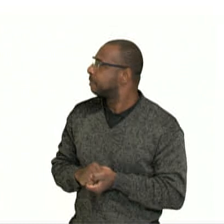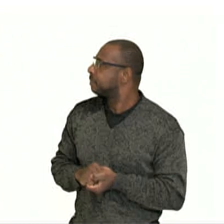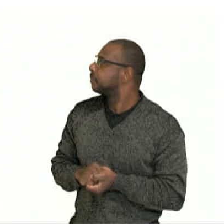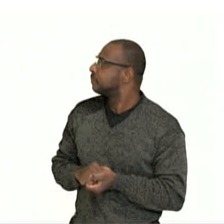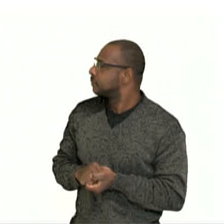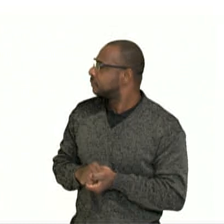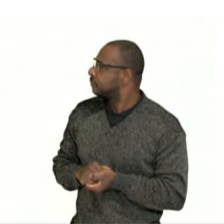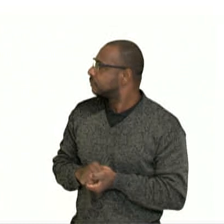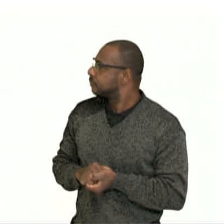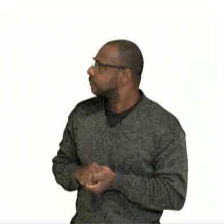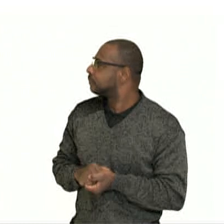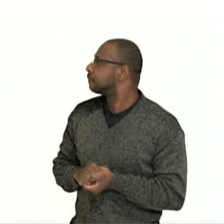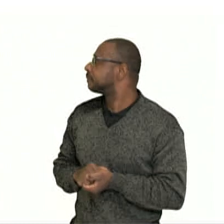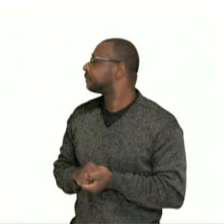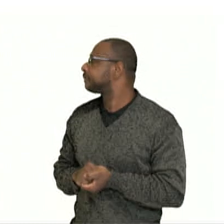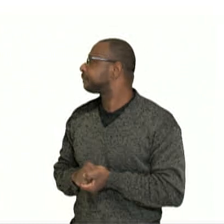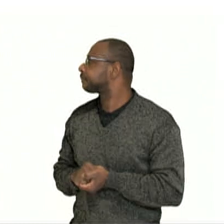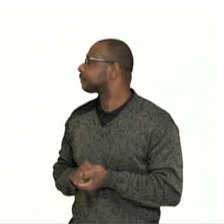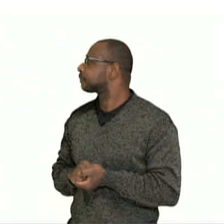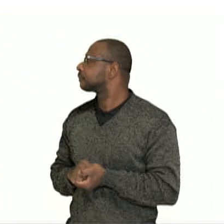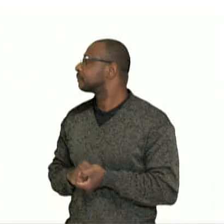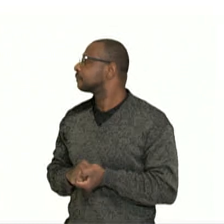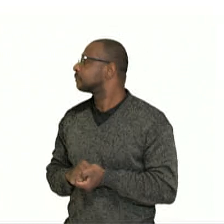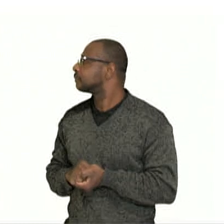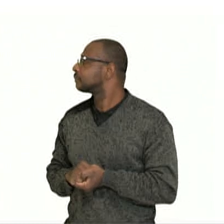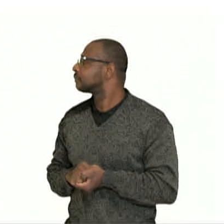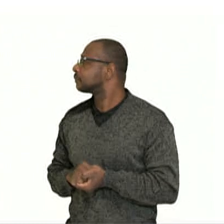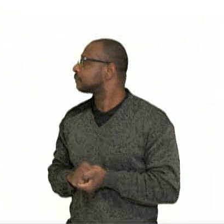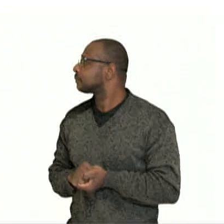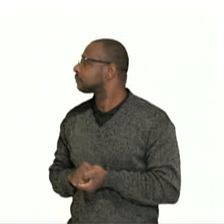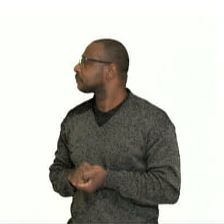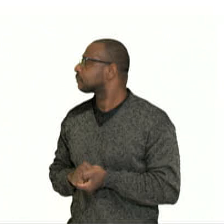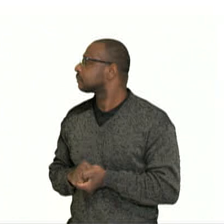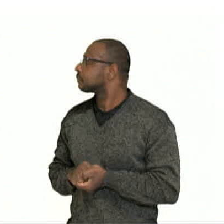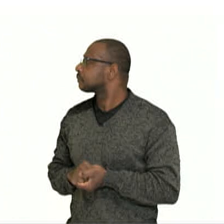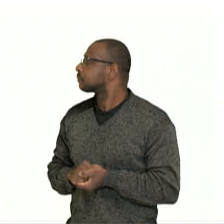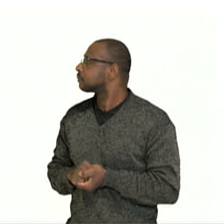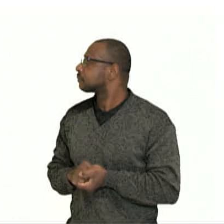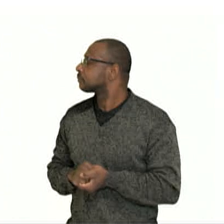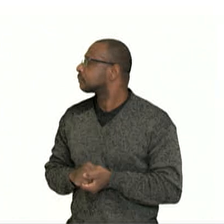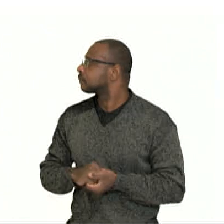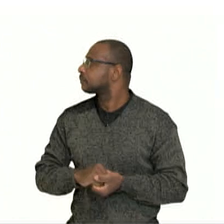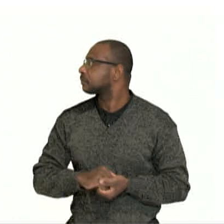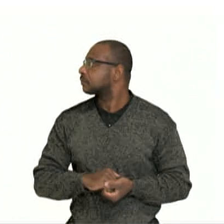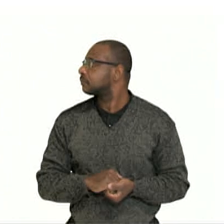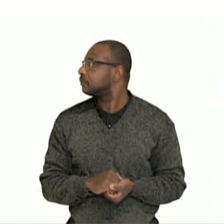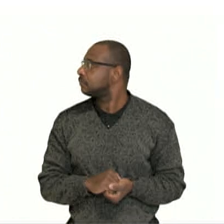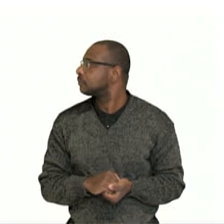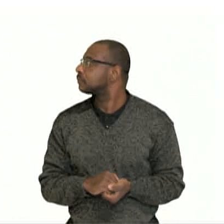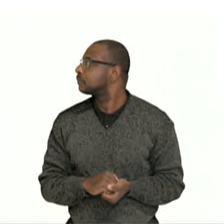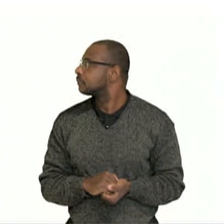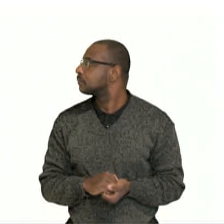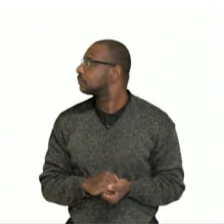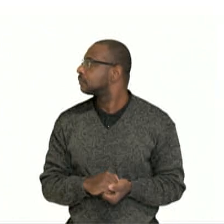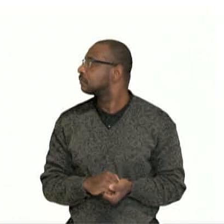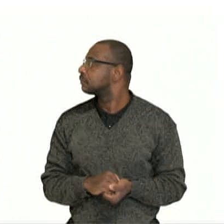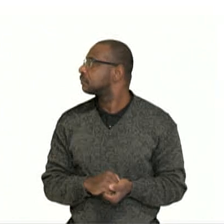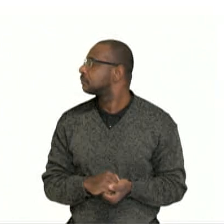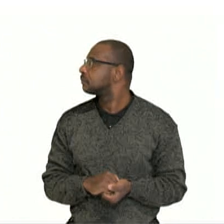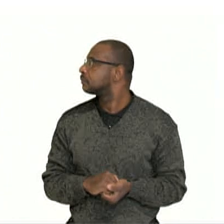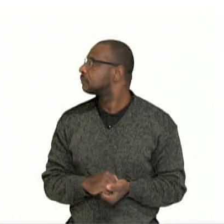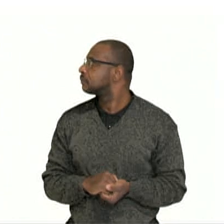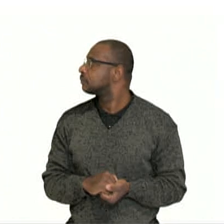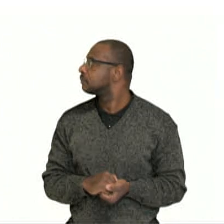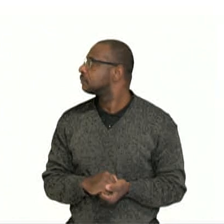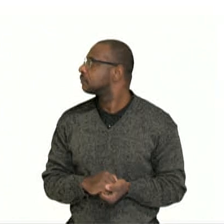Mary. He's got two children. Their names are Ella and Tom. So, phone them. Their